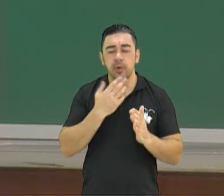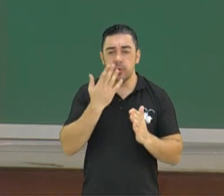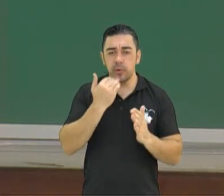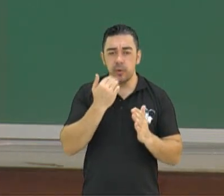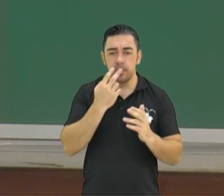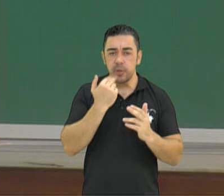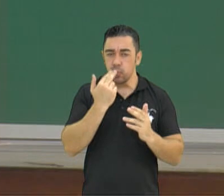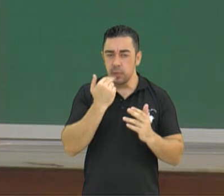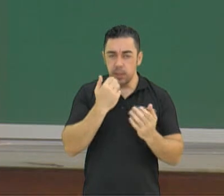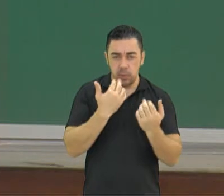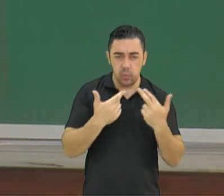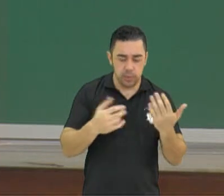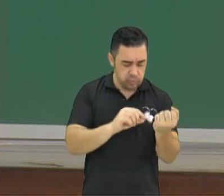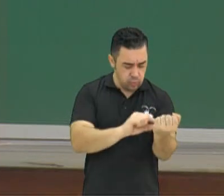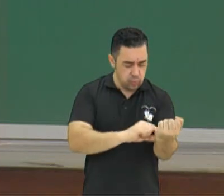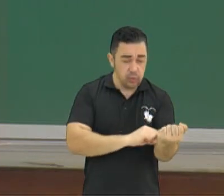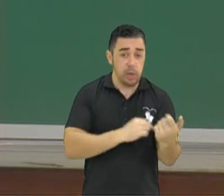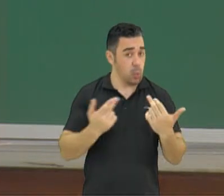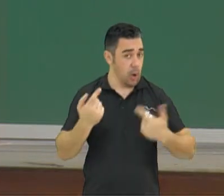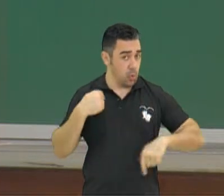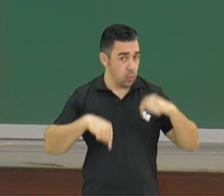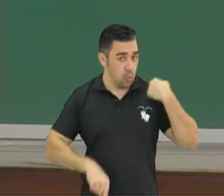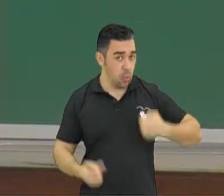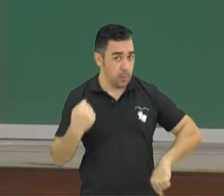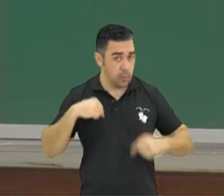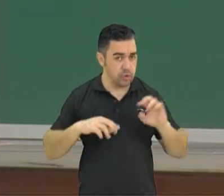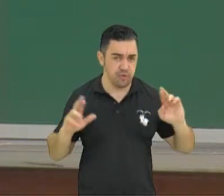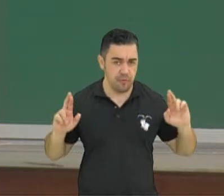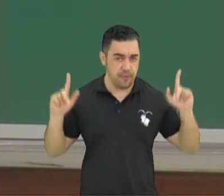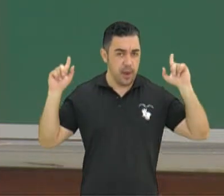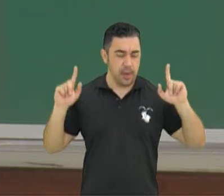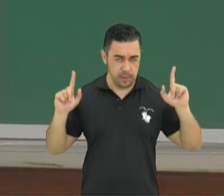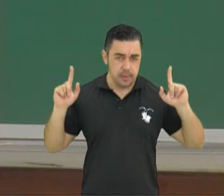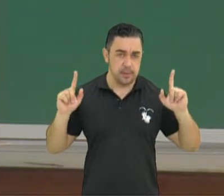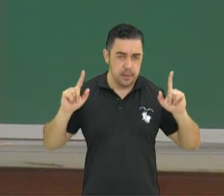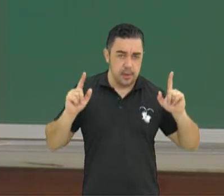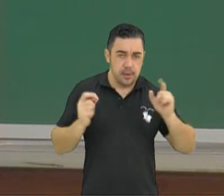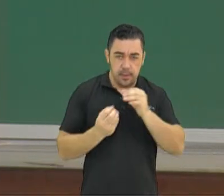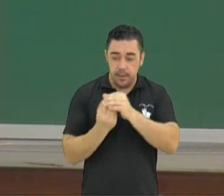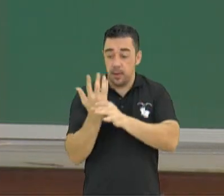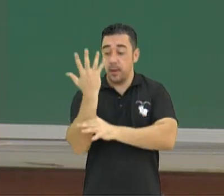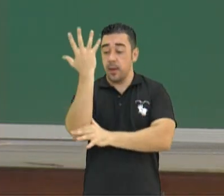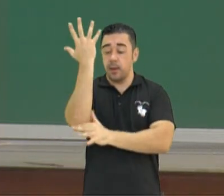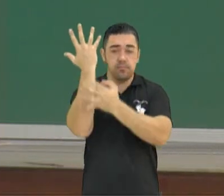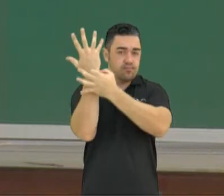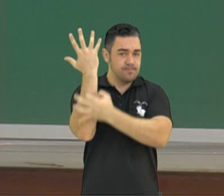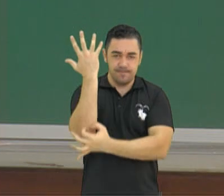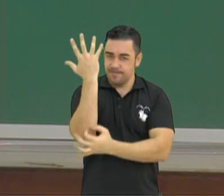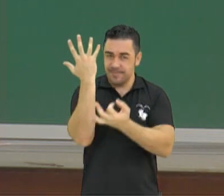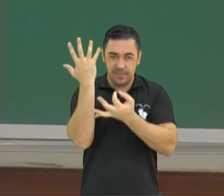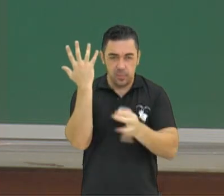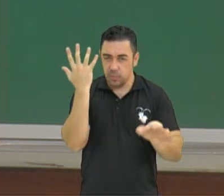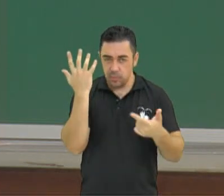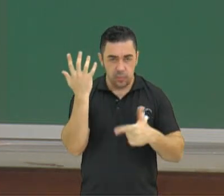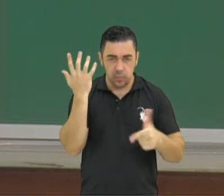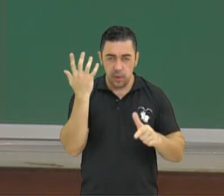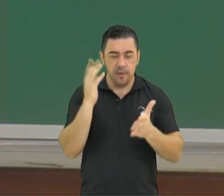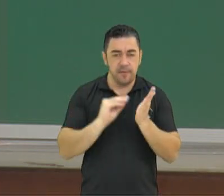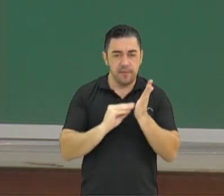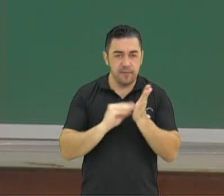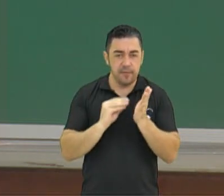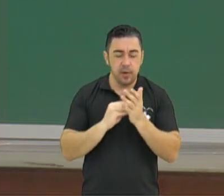nutrientes para longe, igual acontece no nosso corpo. O sangue leva nutrientes do nosso corpo para o nosso corpo todo, né? Como eles não têm esse sistema de